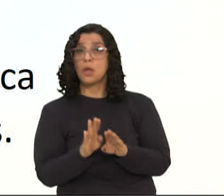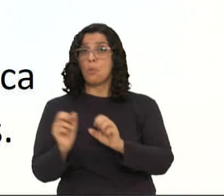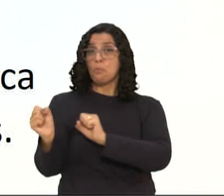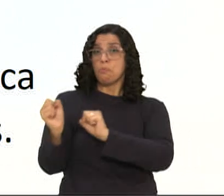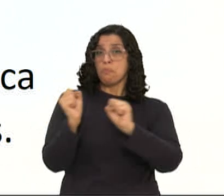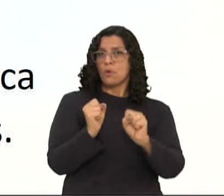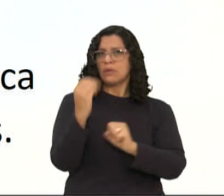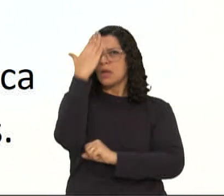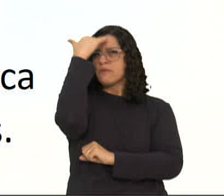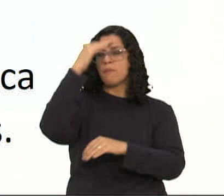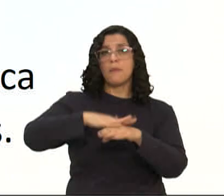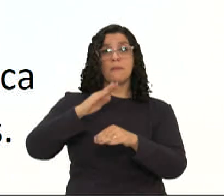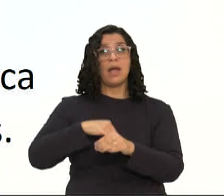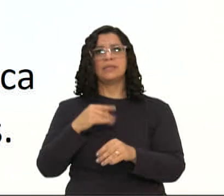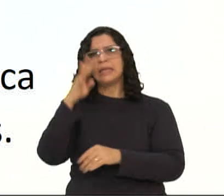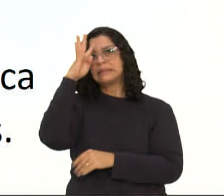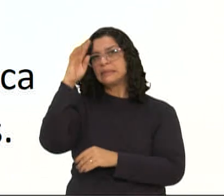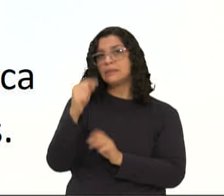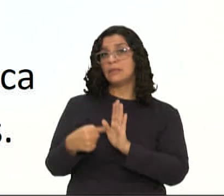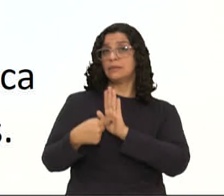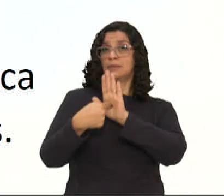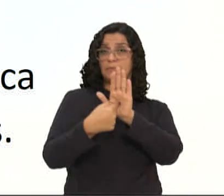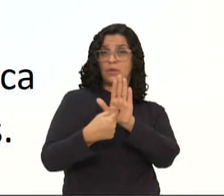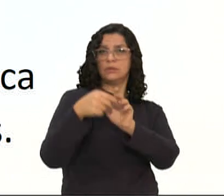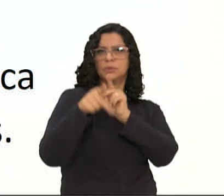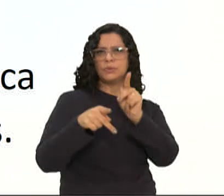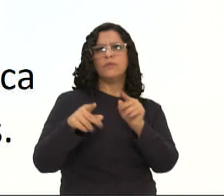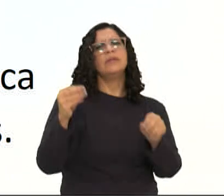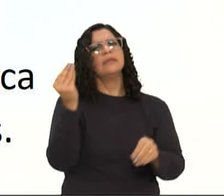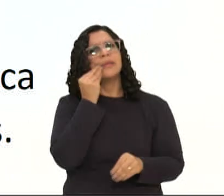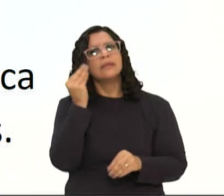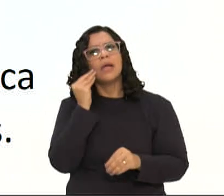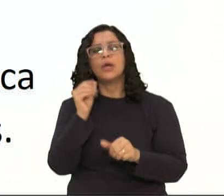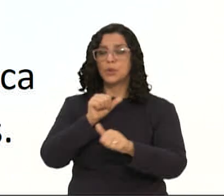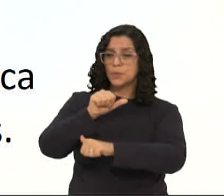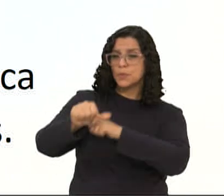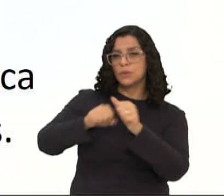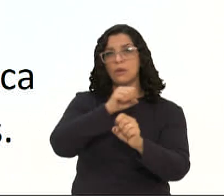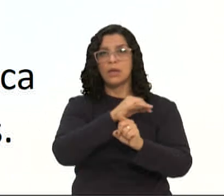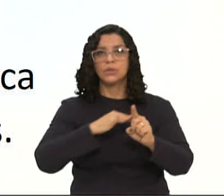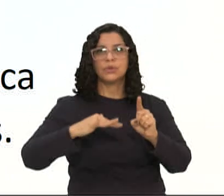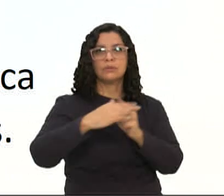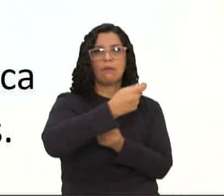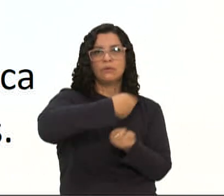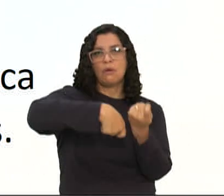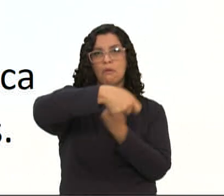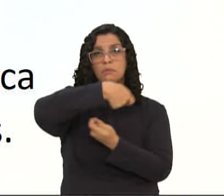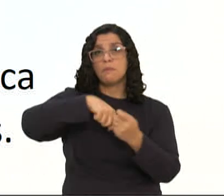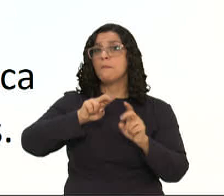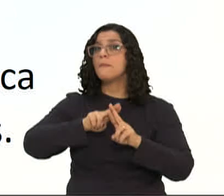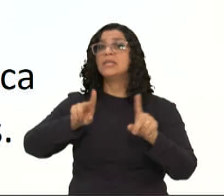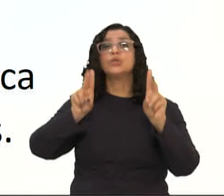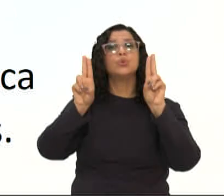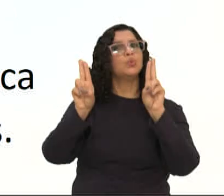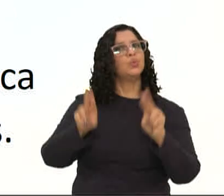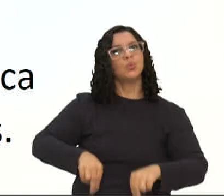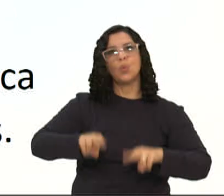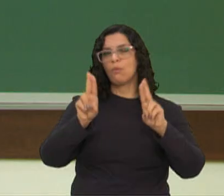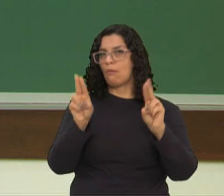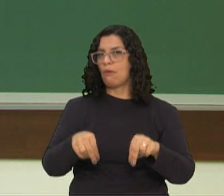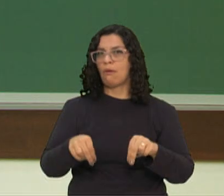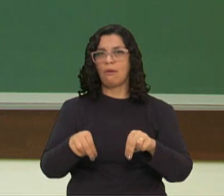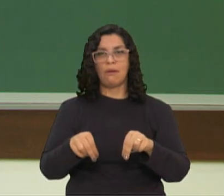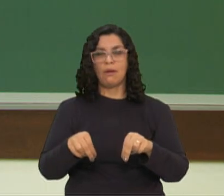ideias iluministas. Eles procuraram várias reformas na administração da sociedade, porém nunca,